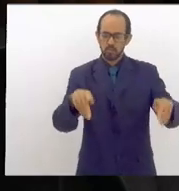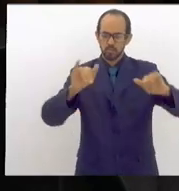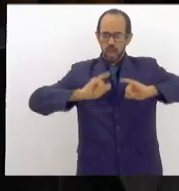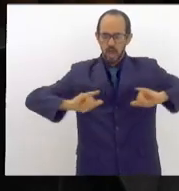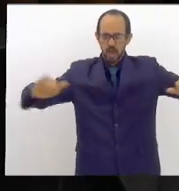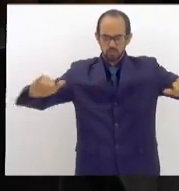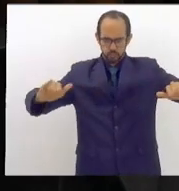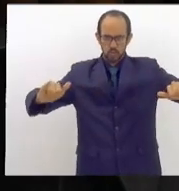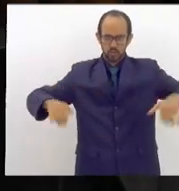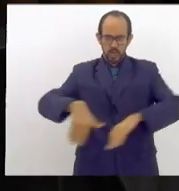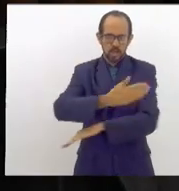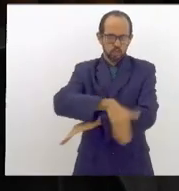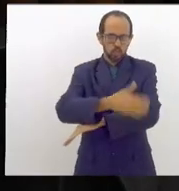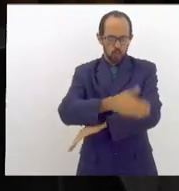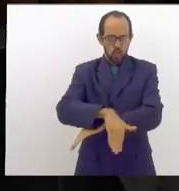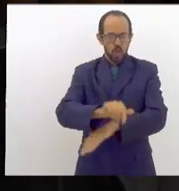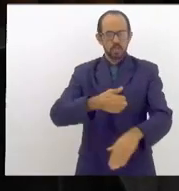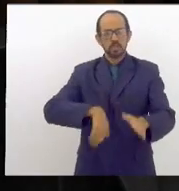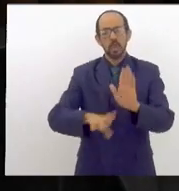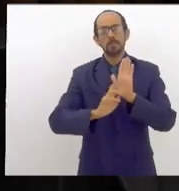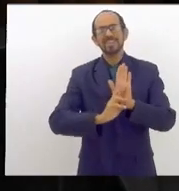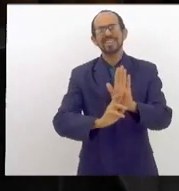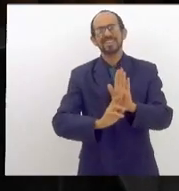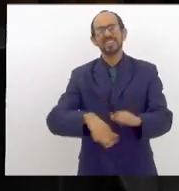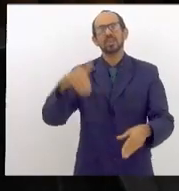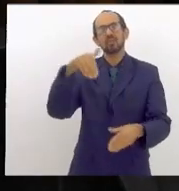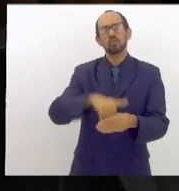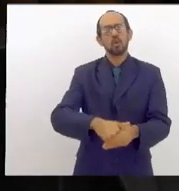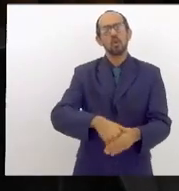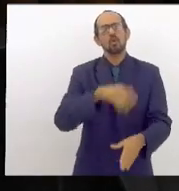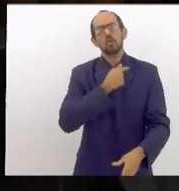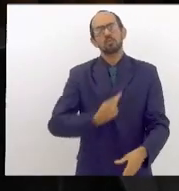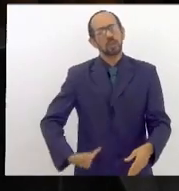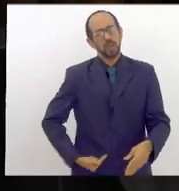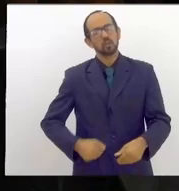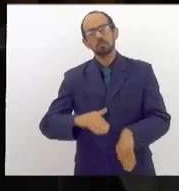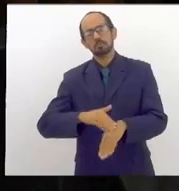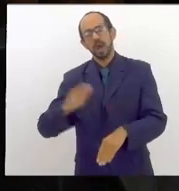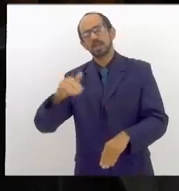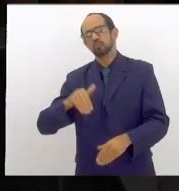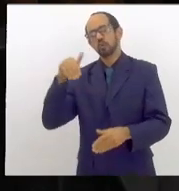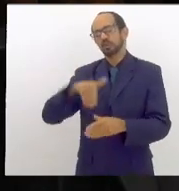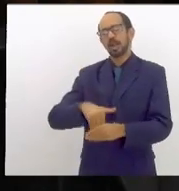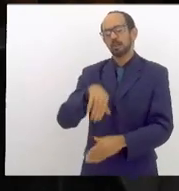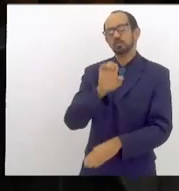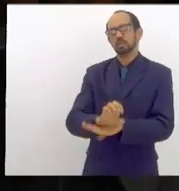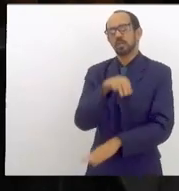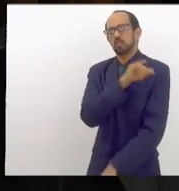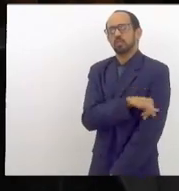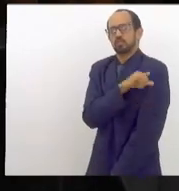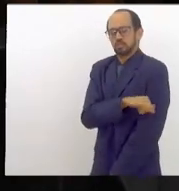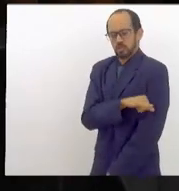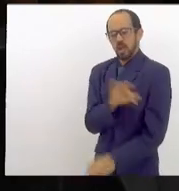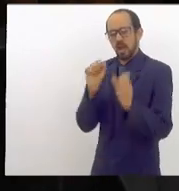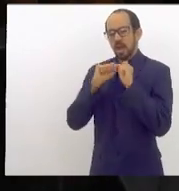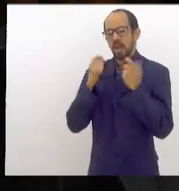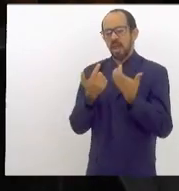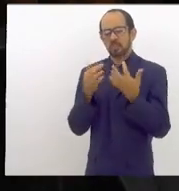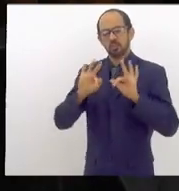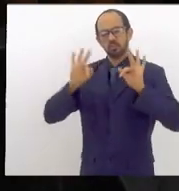fazendo nas urnas fazendo o governador mais votado da história do Rio de Janeiro a assembleia finaliza essa